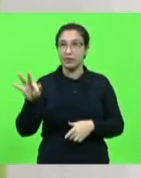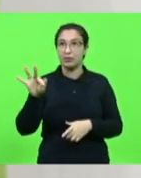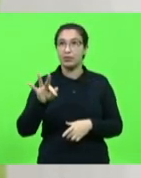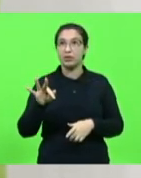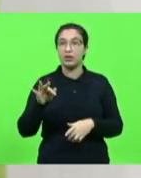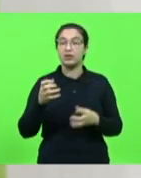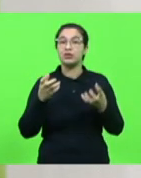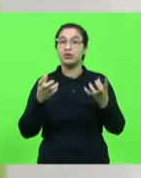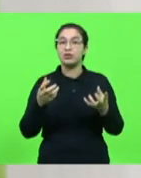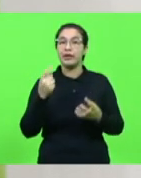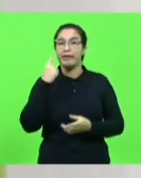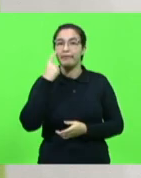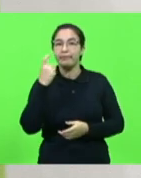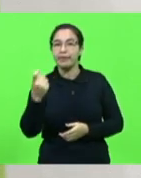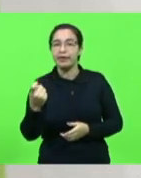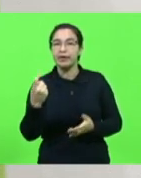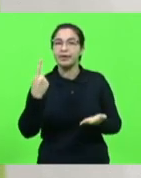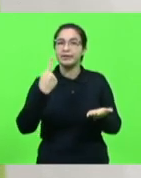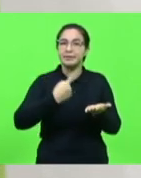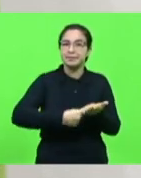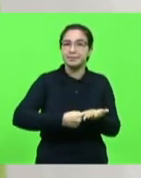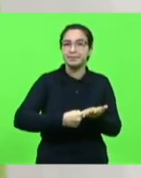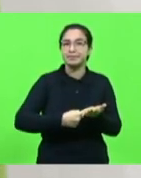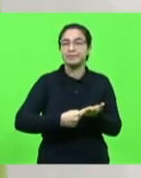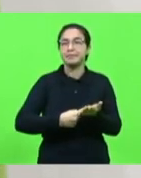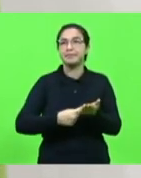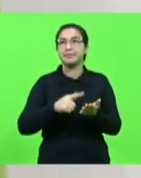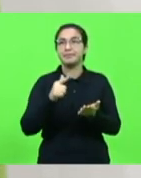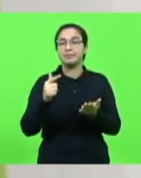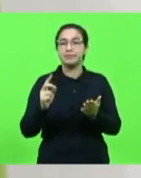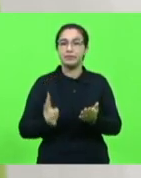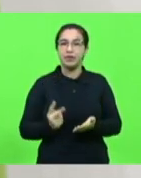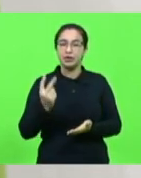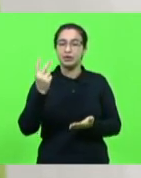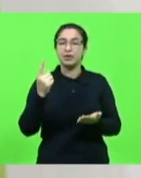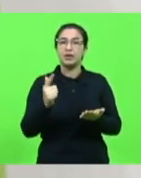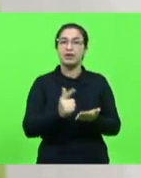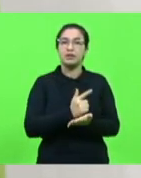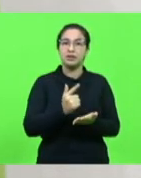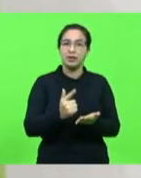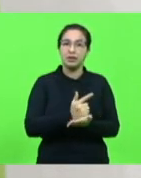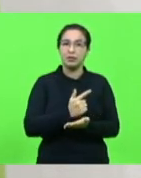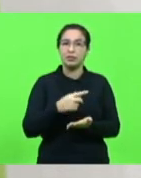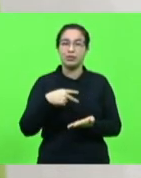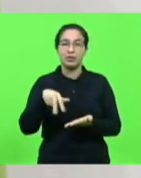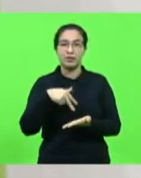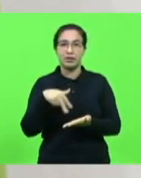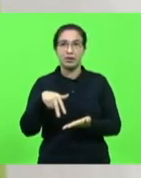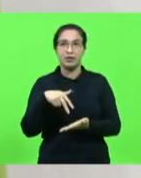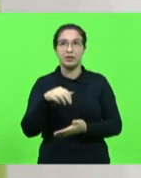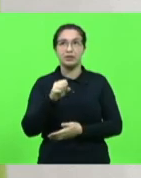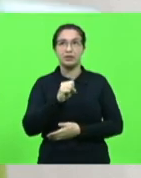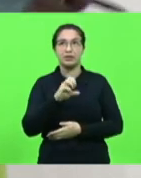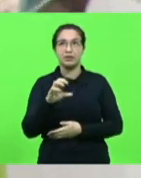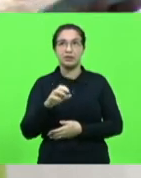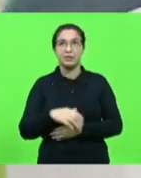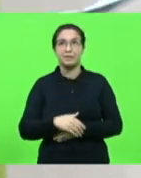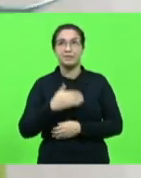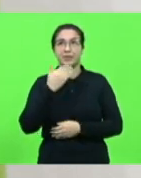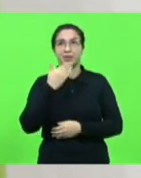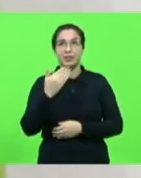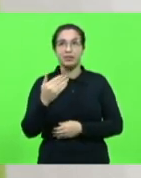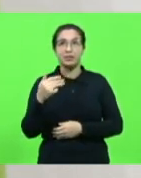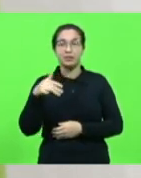projetos de interesse público para a valorização da literatura, da arte e da cultura de Santa Catarina, ao tempo em que solicito aos colegas Maria